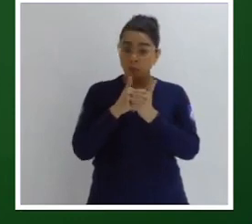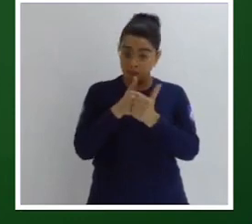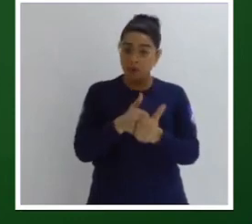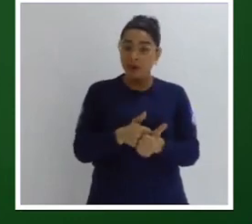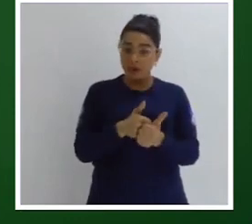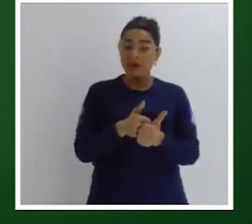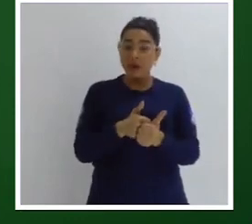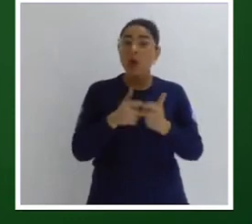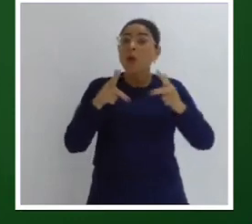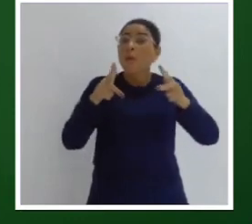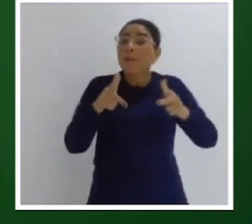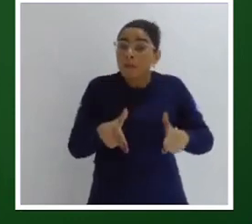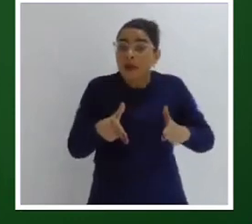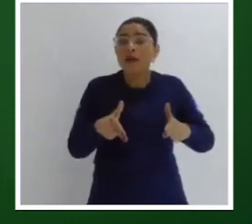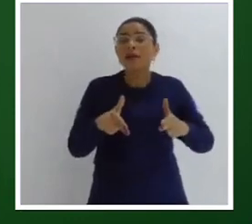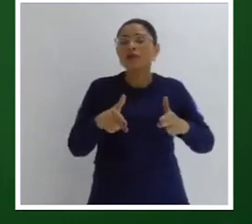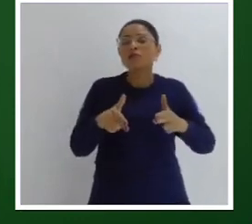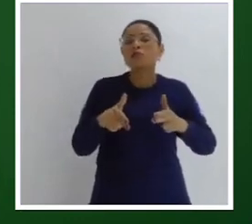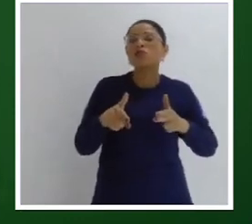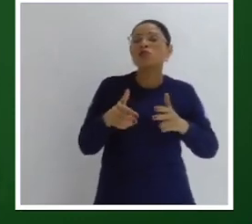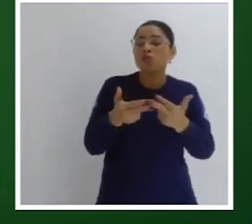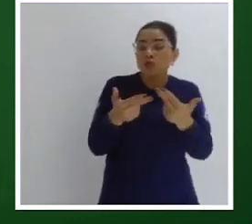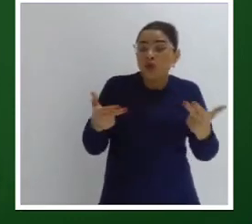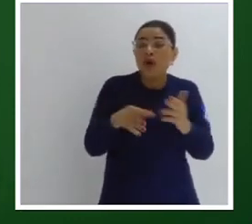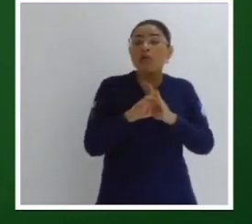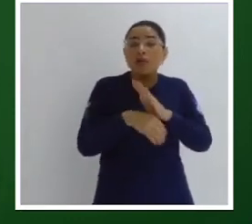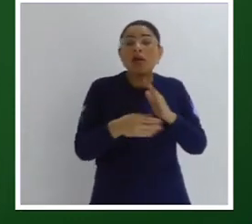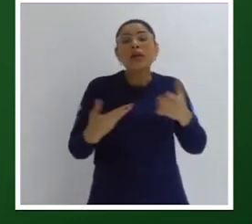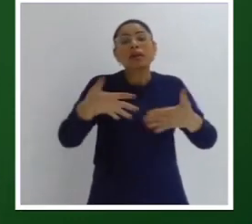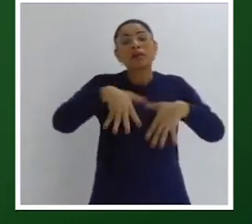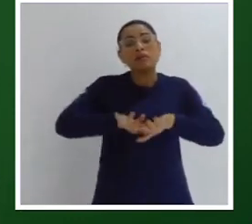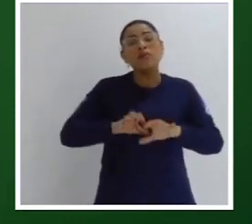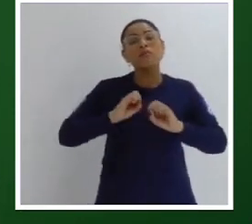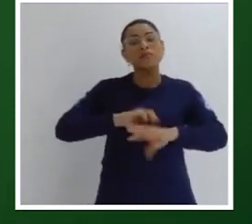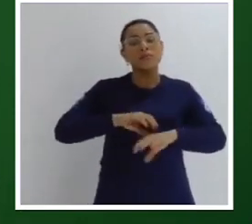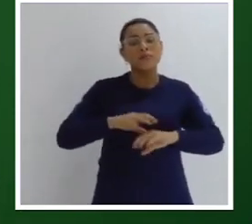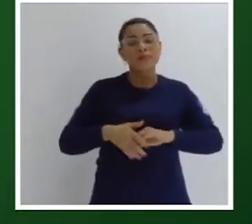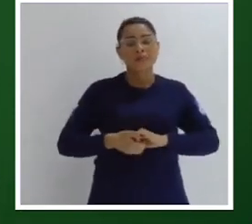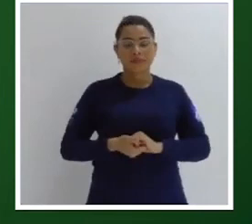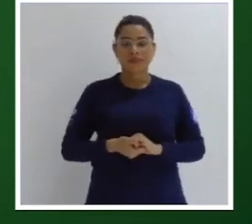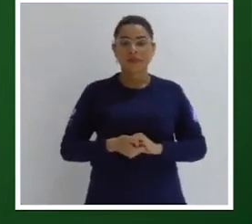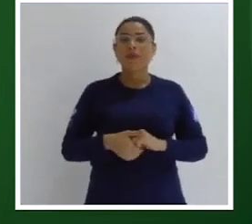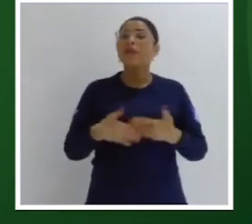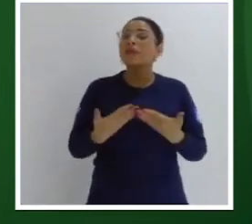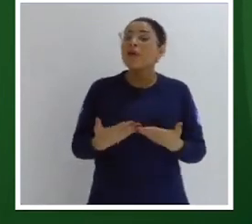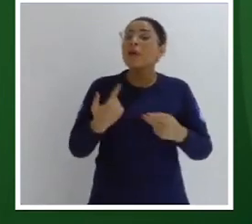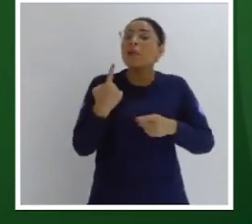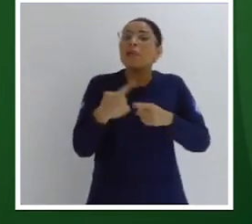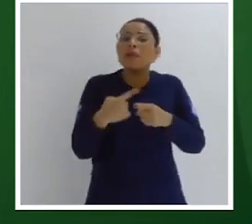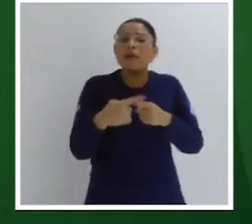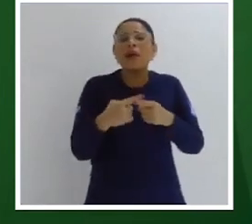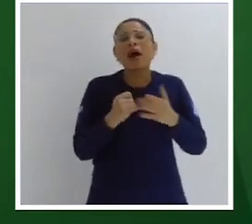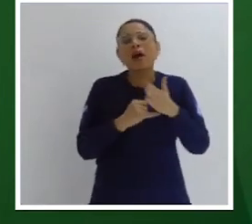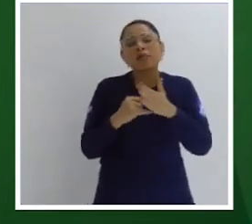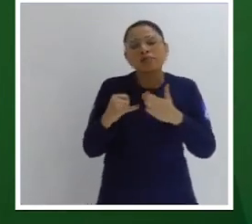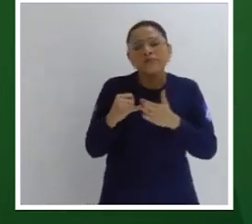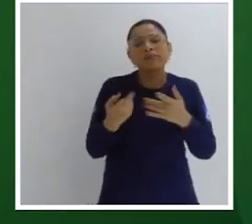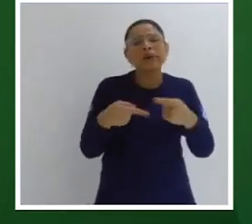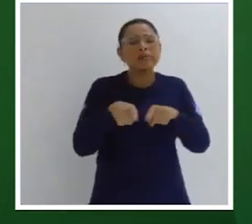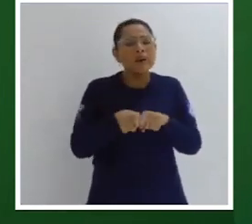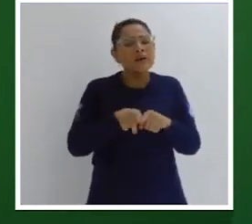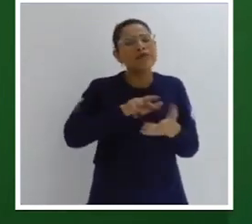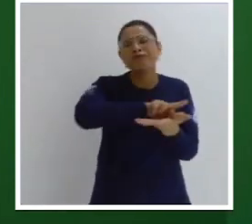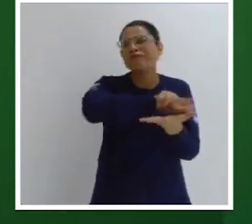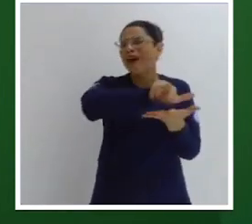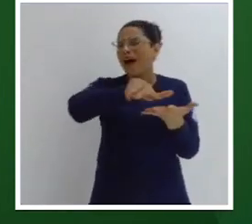os mesmos tipos de concepção a respeito de inclusão educacional instituições a parceiro de toda